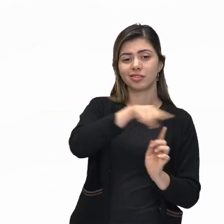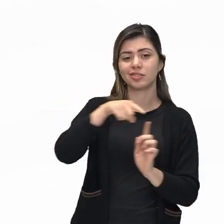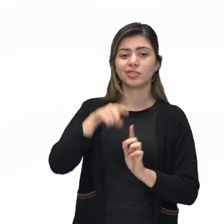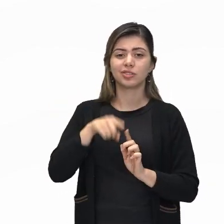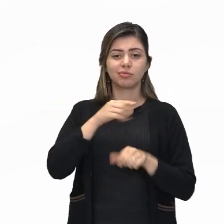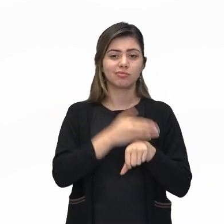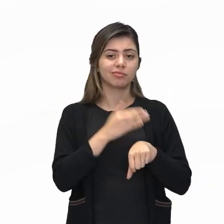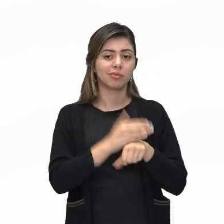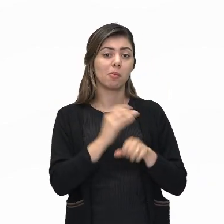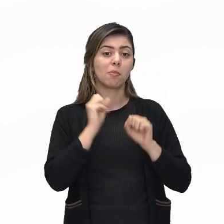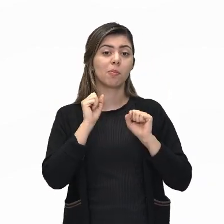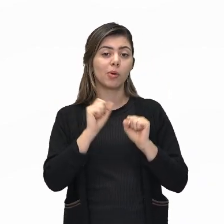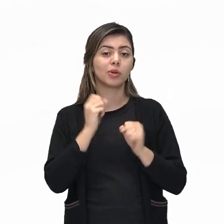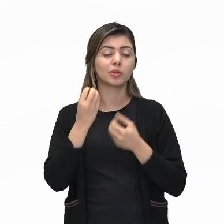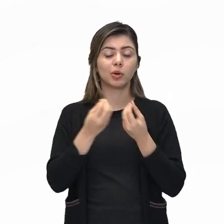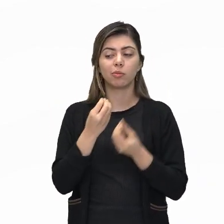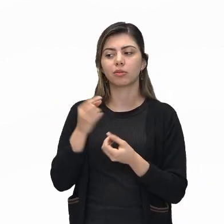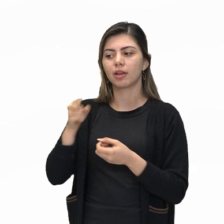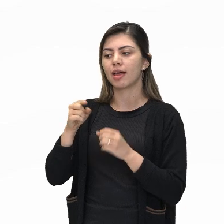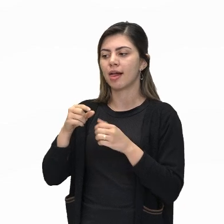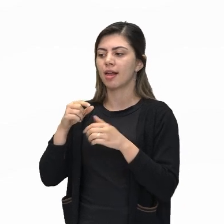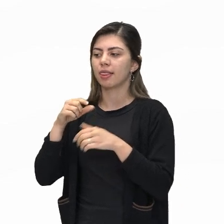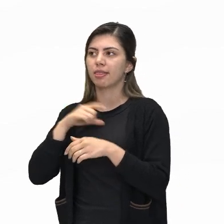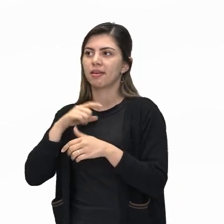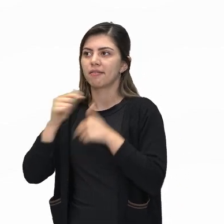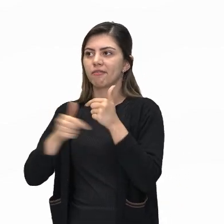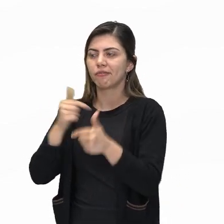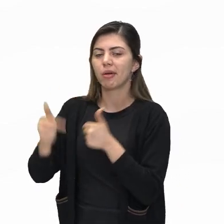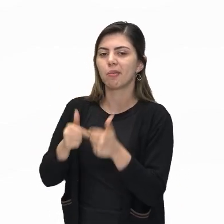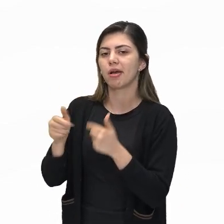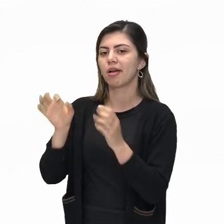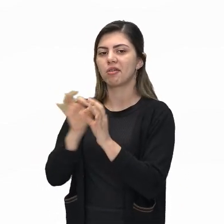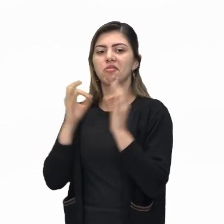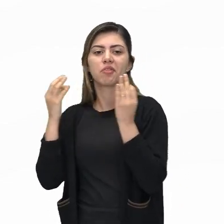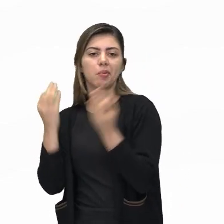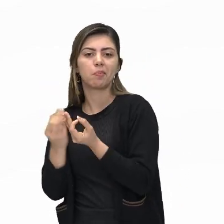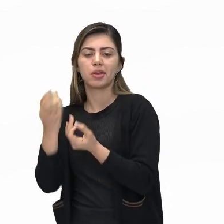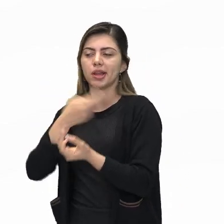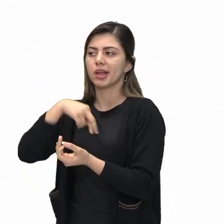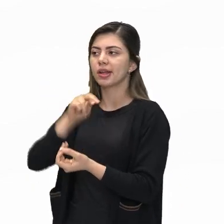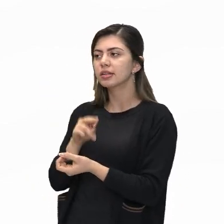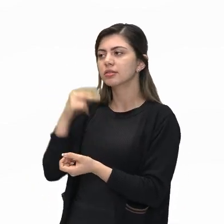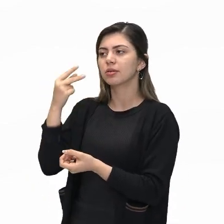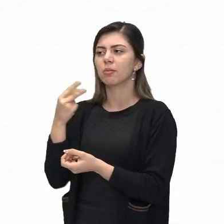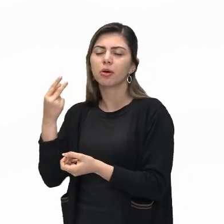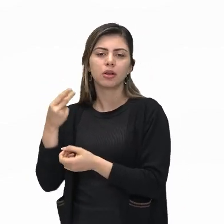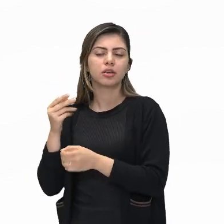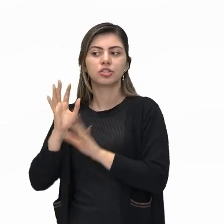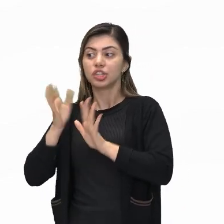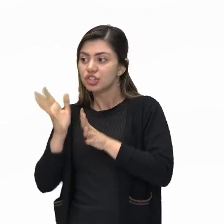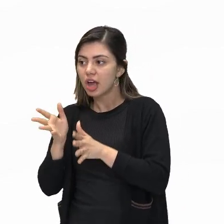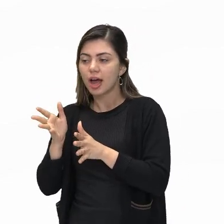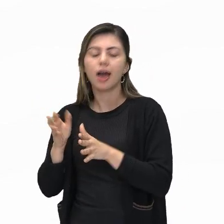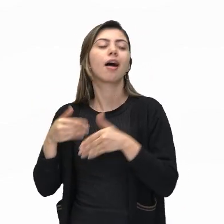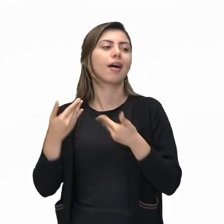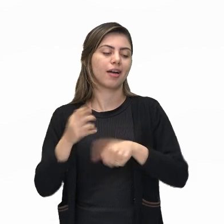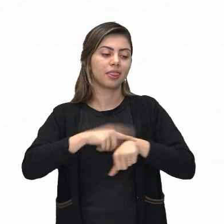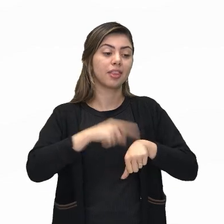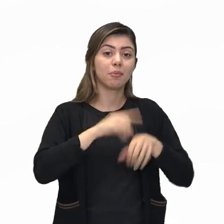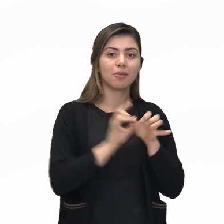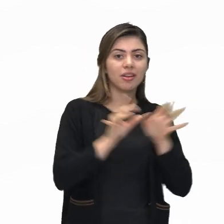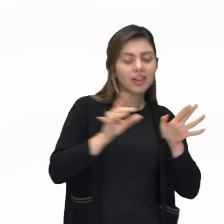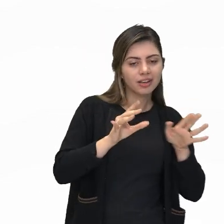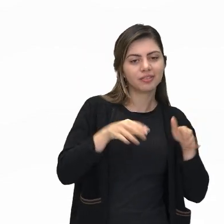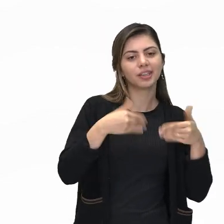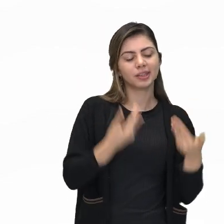tempos fora das obrigações do trabalho, da família, da religião ou da